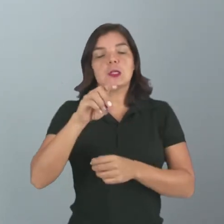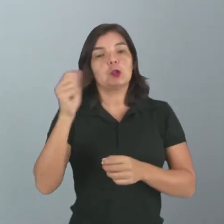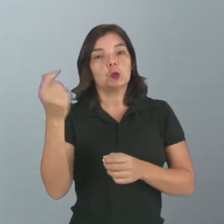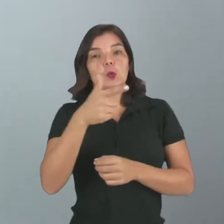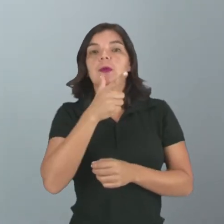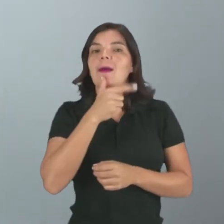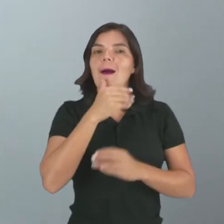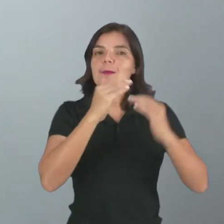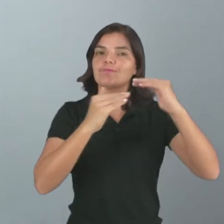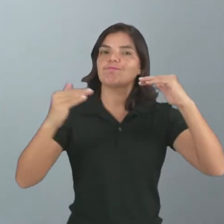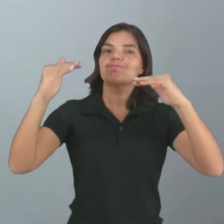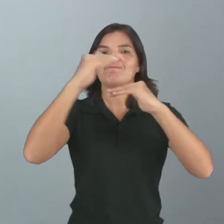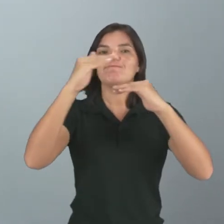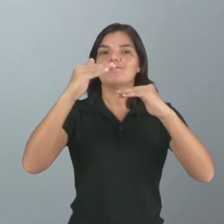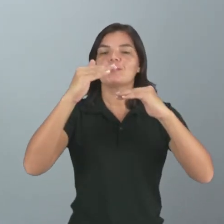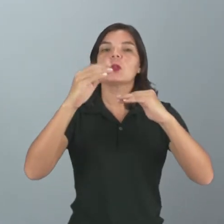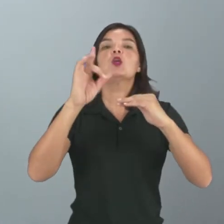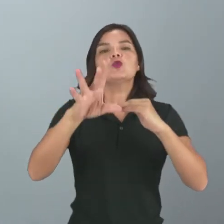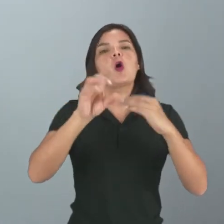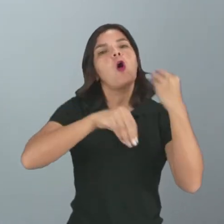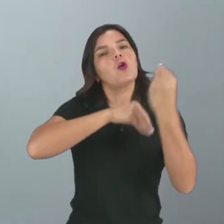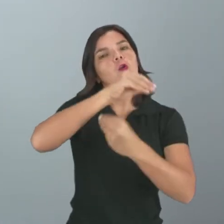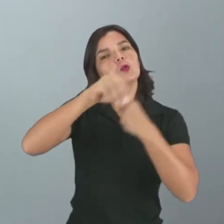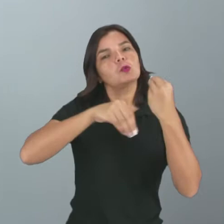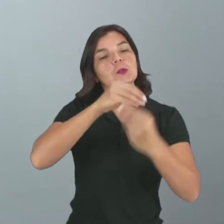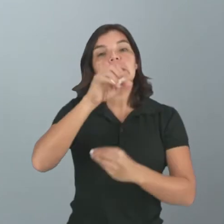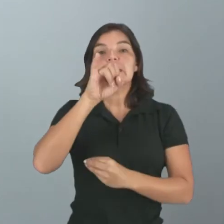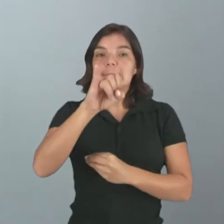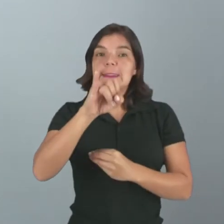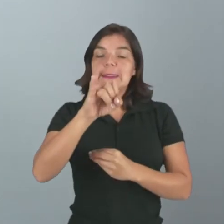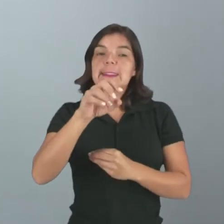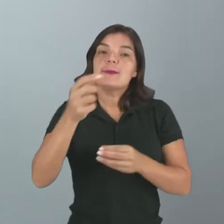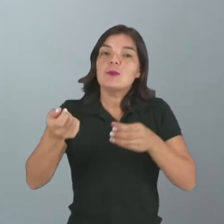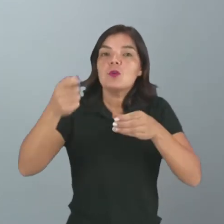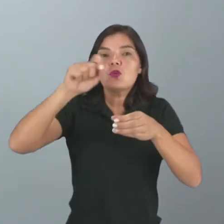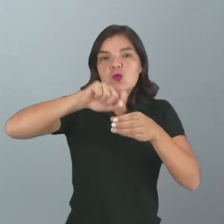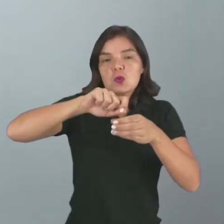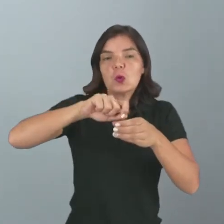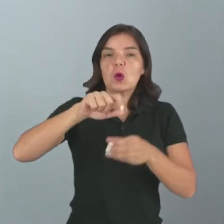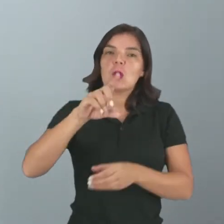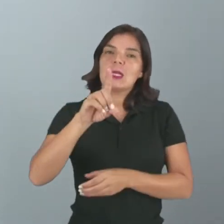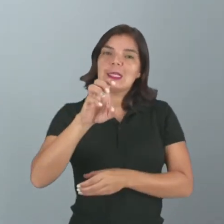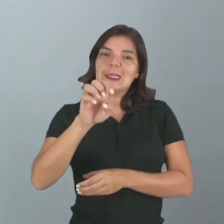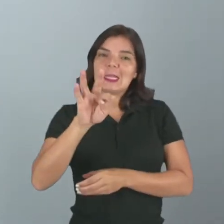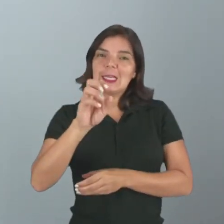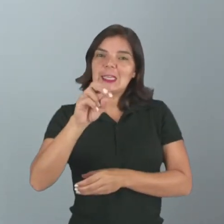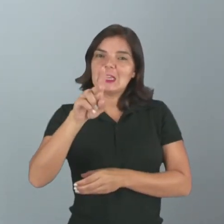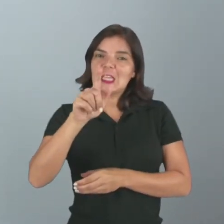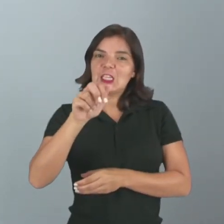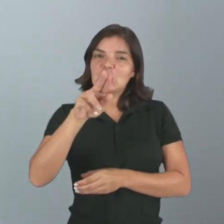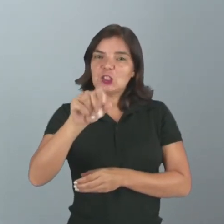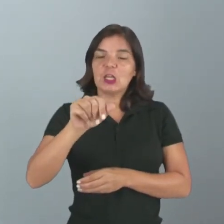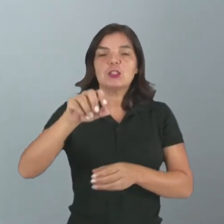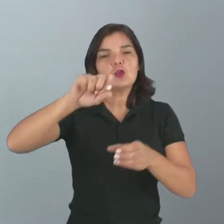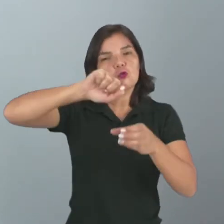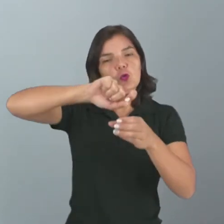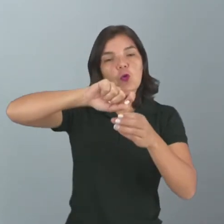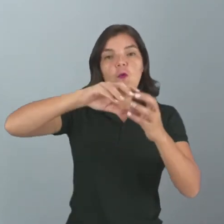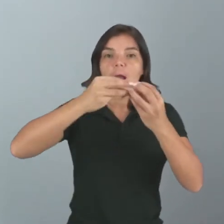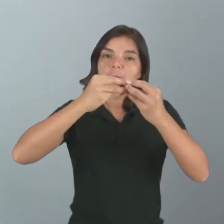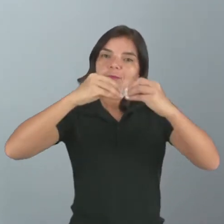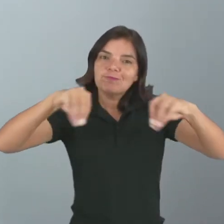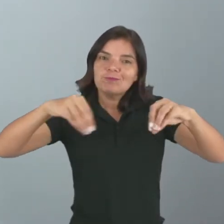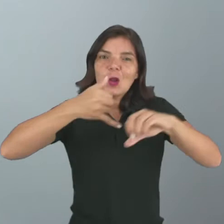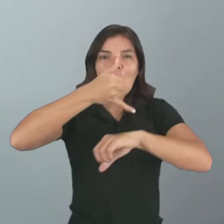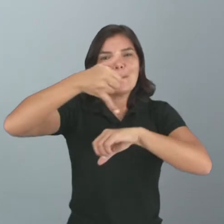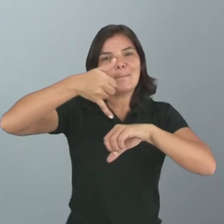na parte de cima. E eles só vão se misturar se você acrescentar um detergente, por exemplo, dentro, né, que vai conseguir quebrar as moléculas do